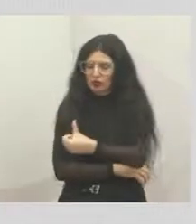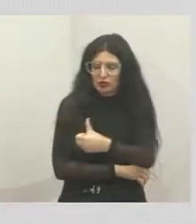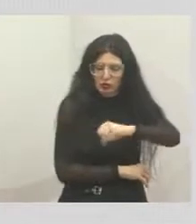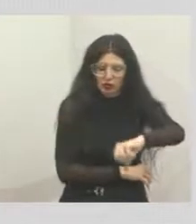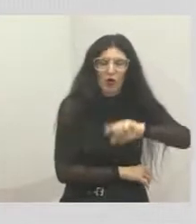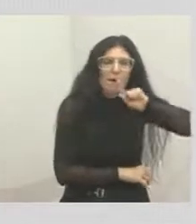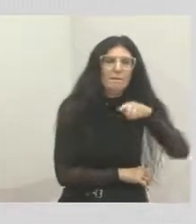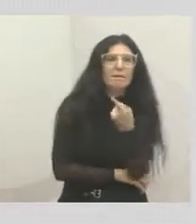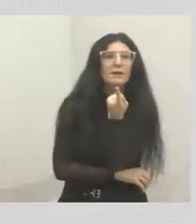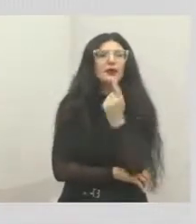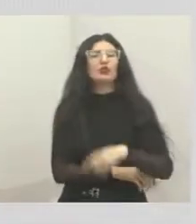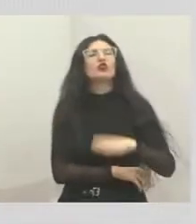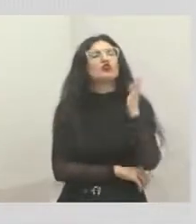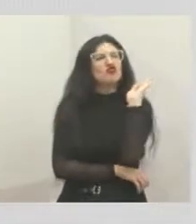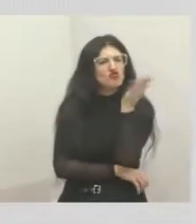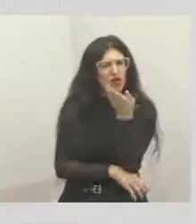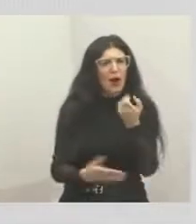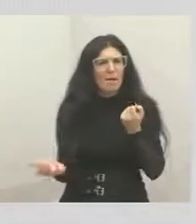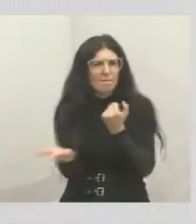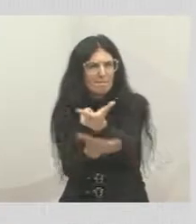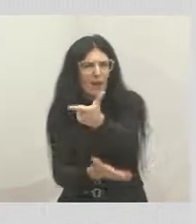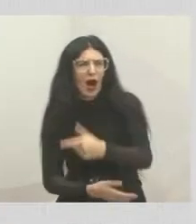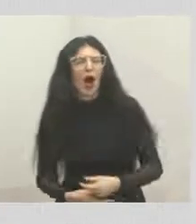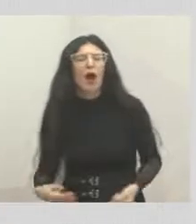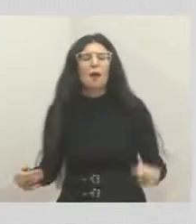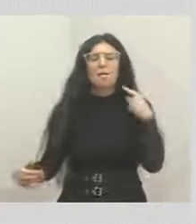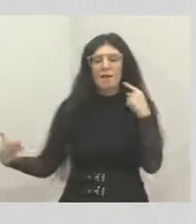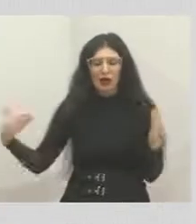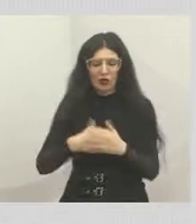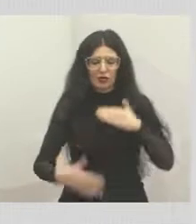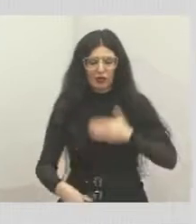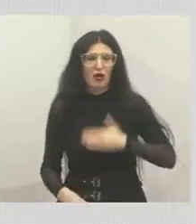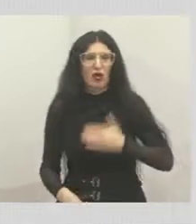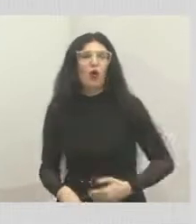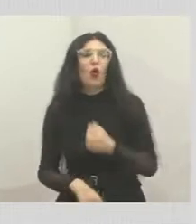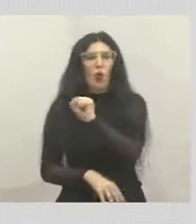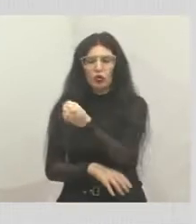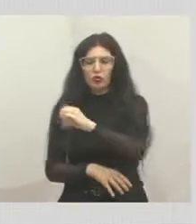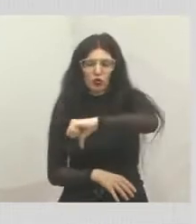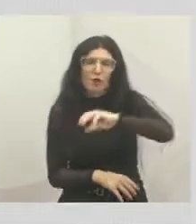170.969.000 e liquidado até o segundo quadrimestre,